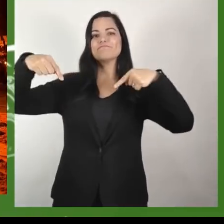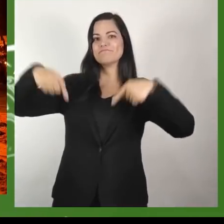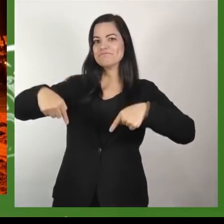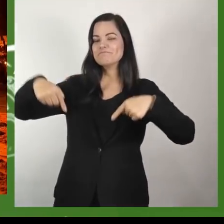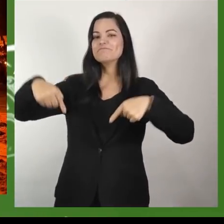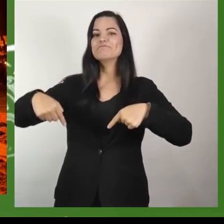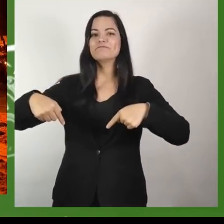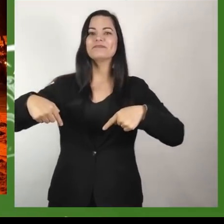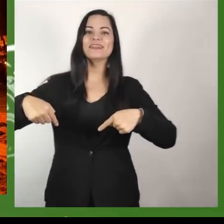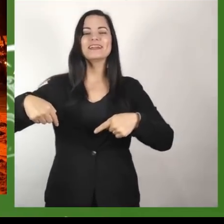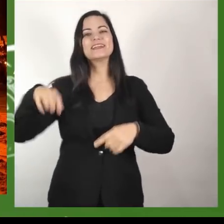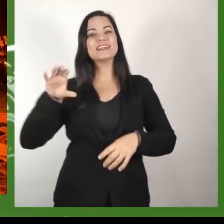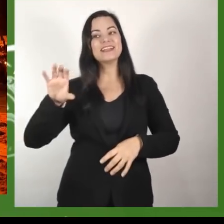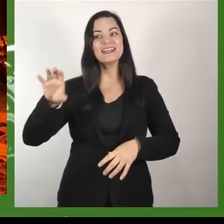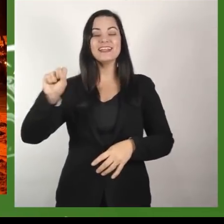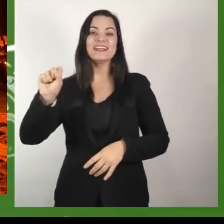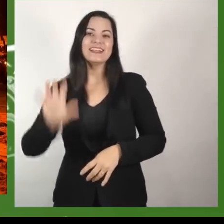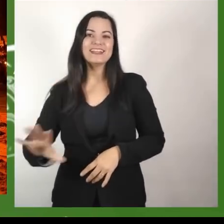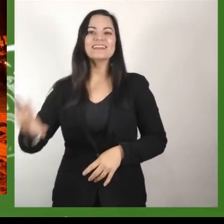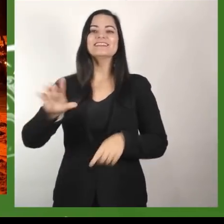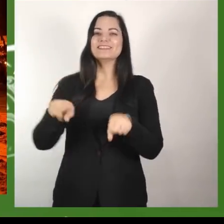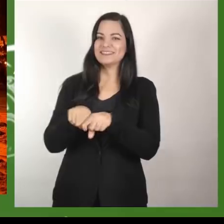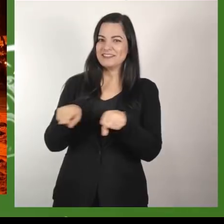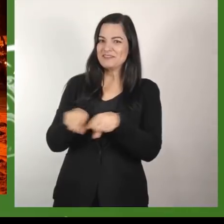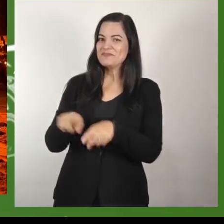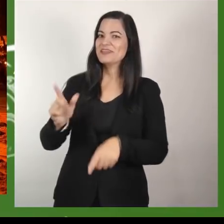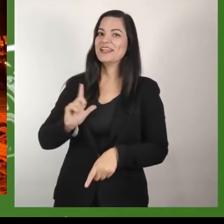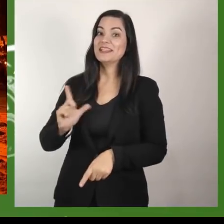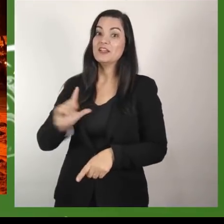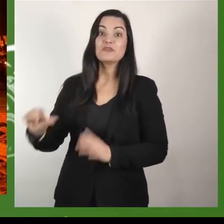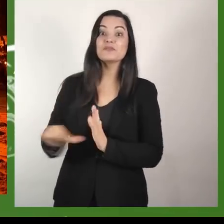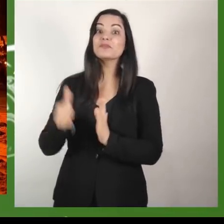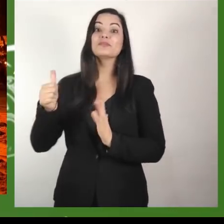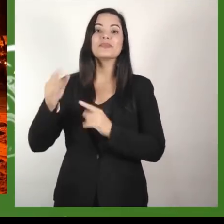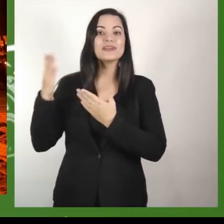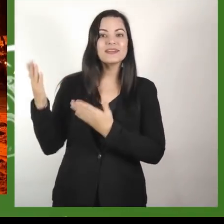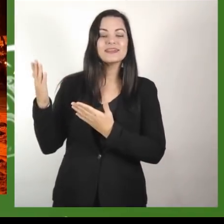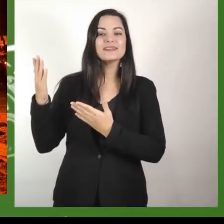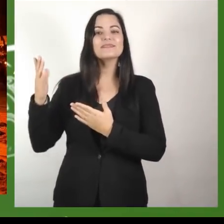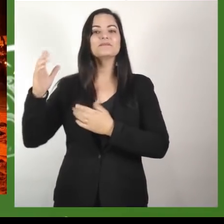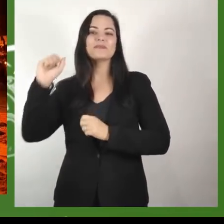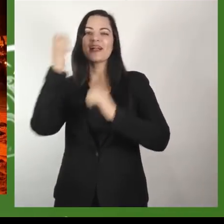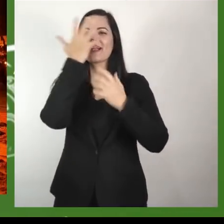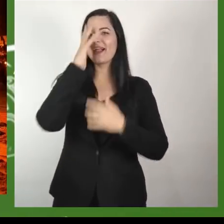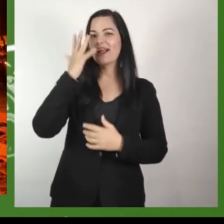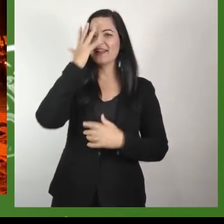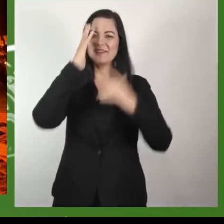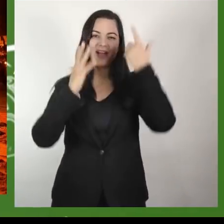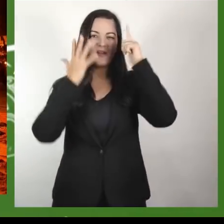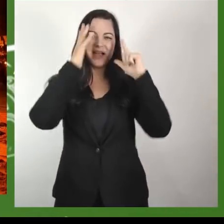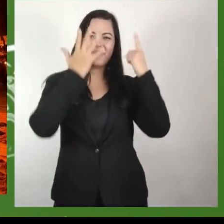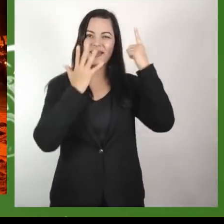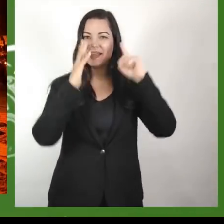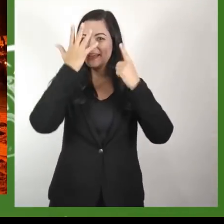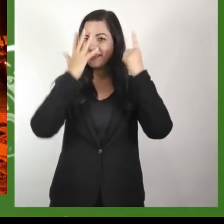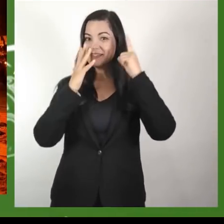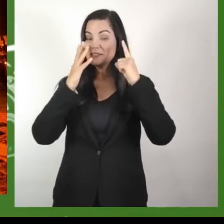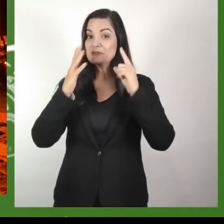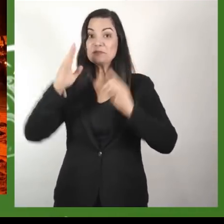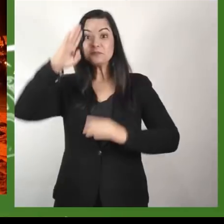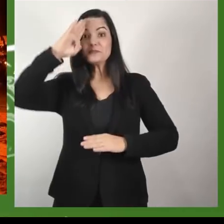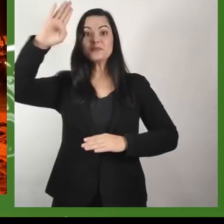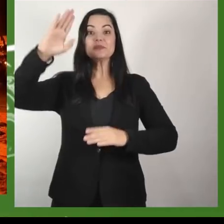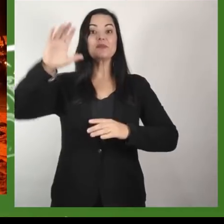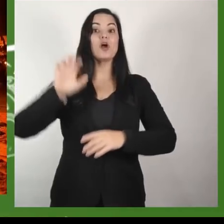grande representatividade na nossa região. Então a primeira imagem aí é do Carnaval, bem marcante lá no